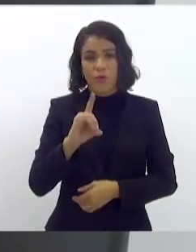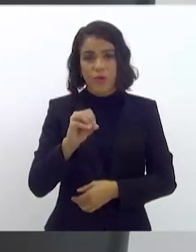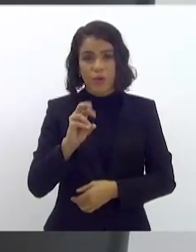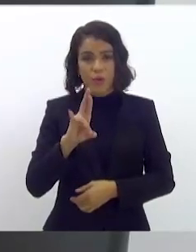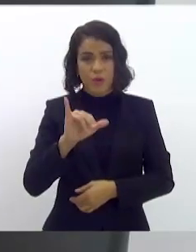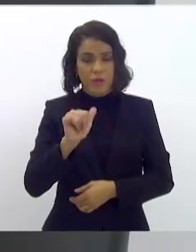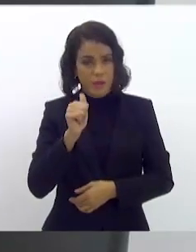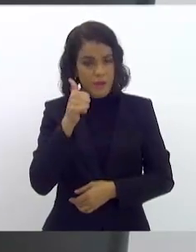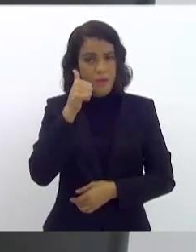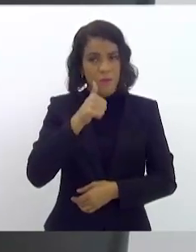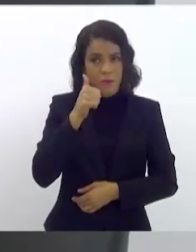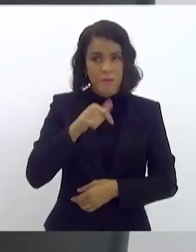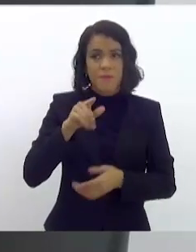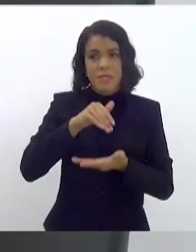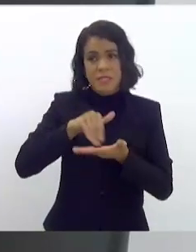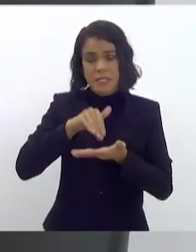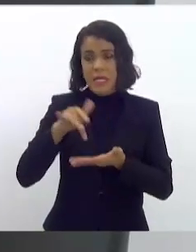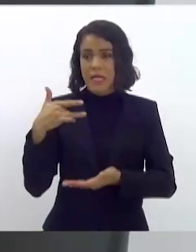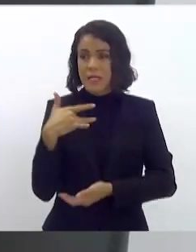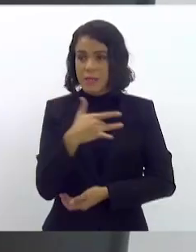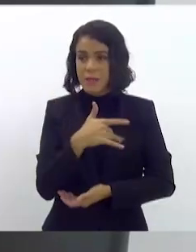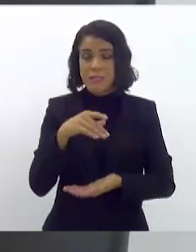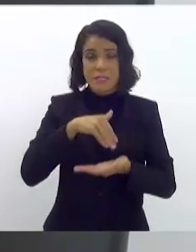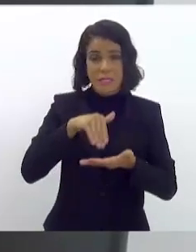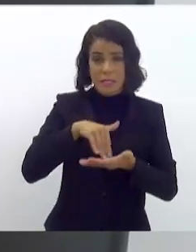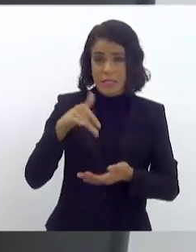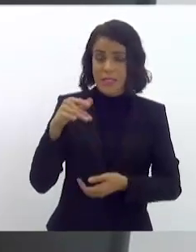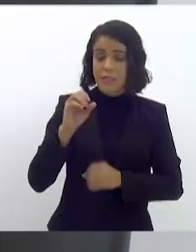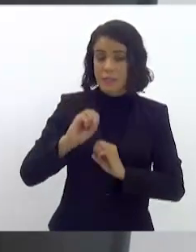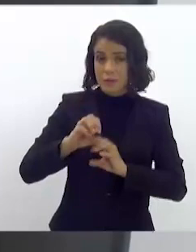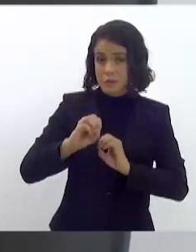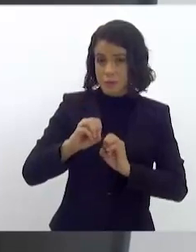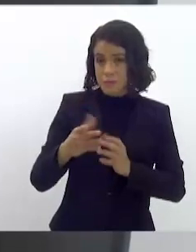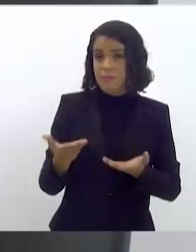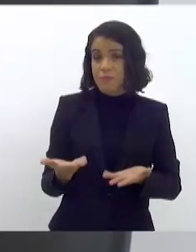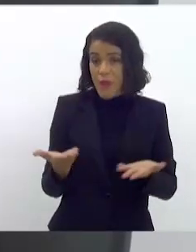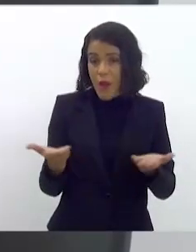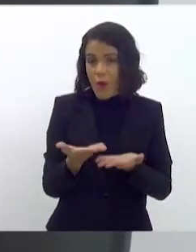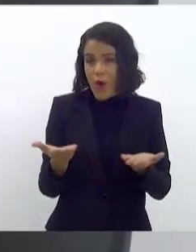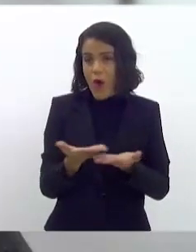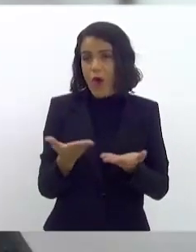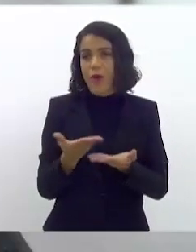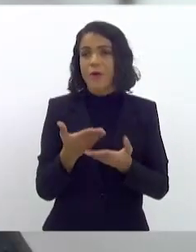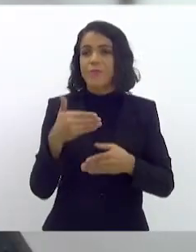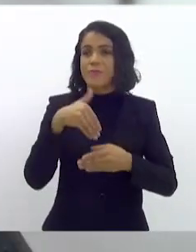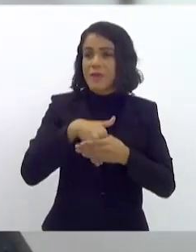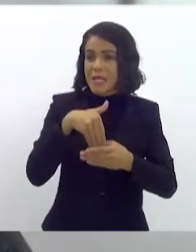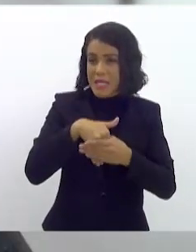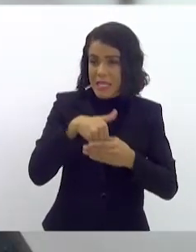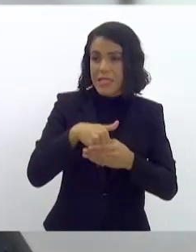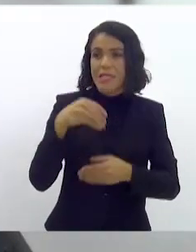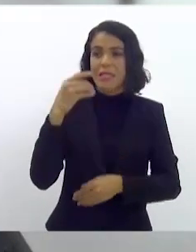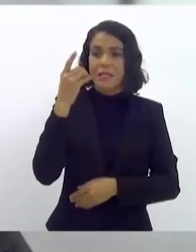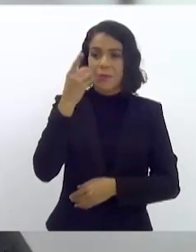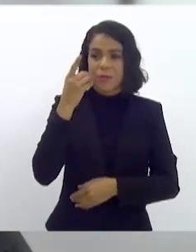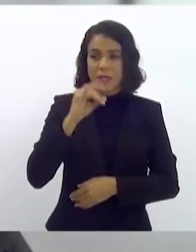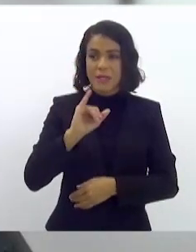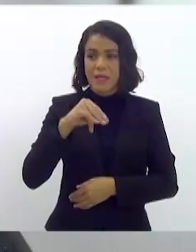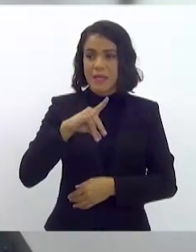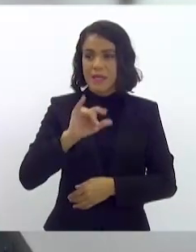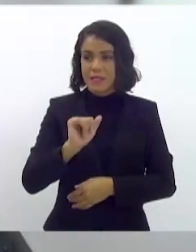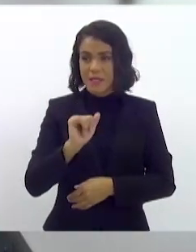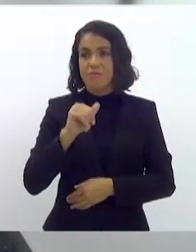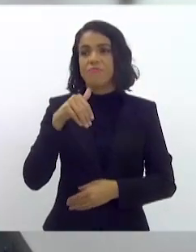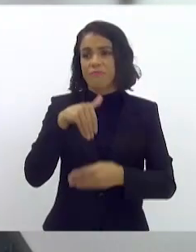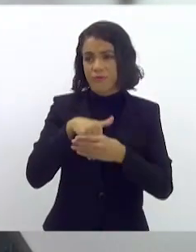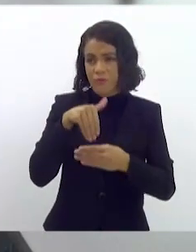de Educação, Secretaria de Saúde e Secretaria da Mulher. Como vota a deputada Índia Armelau? Voto favorável, presidente. Deputada Tia